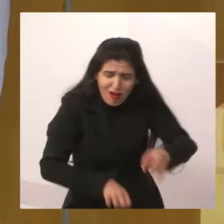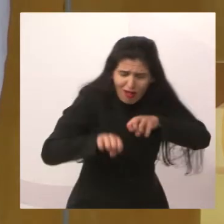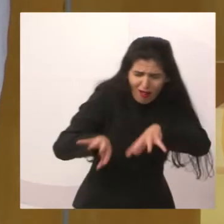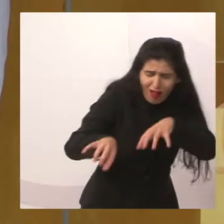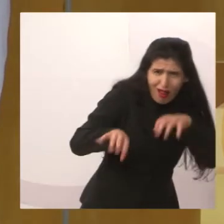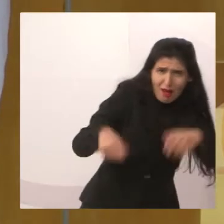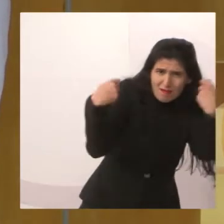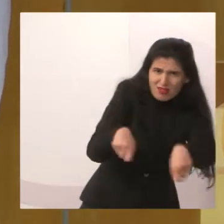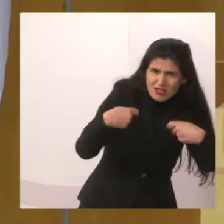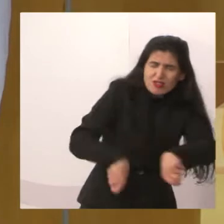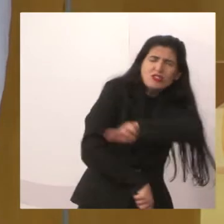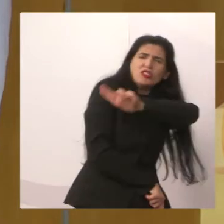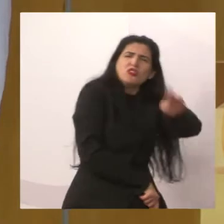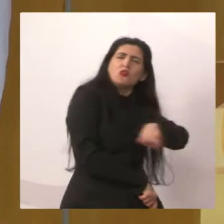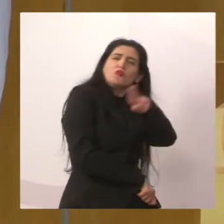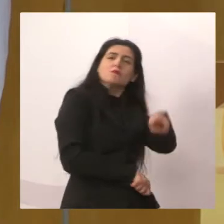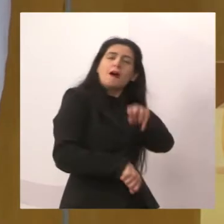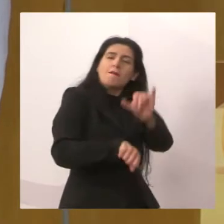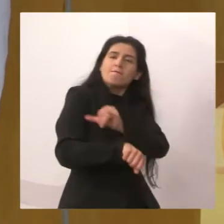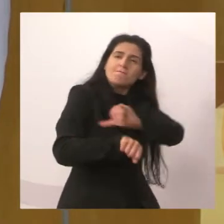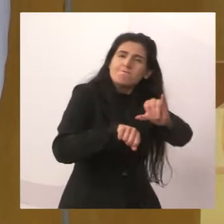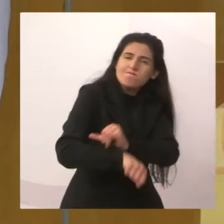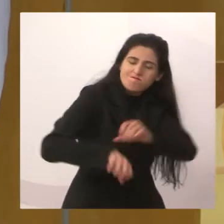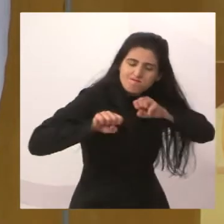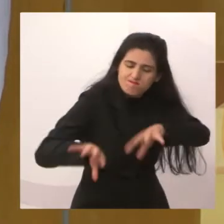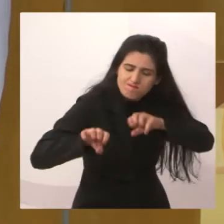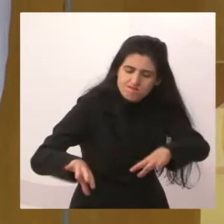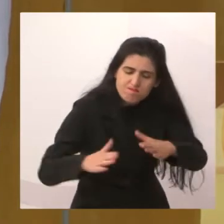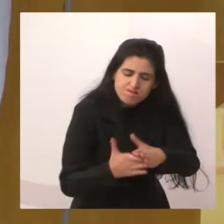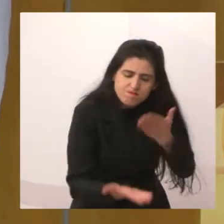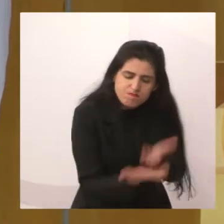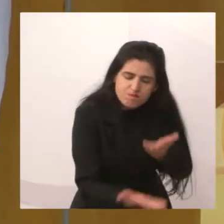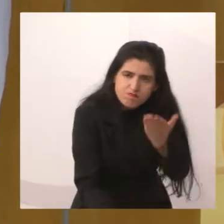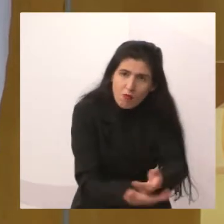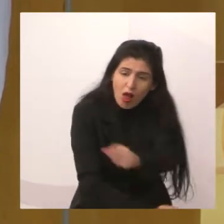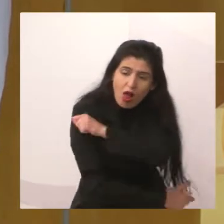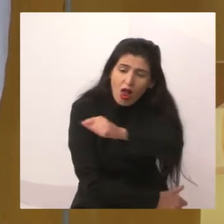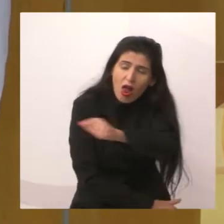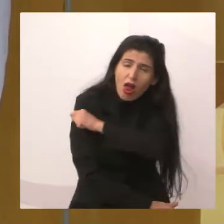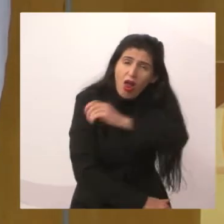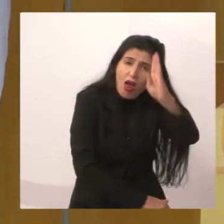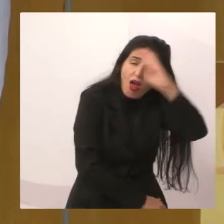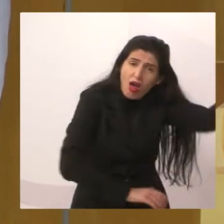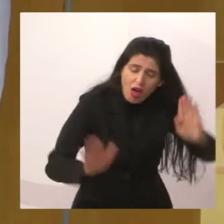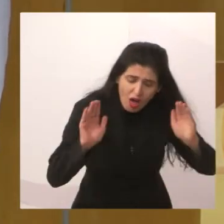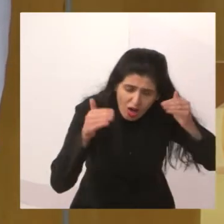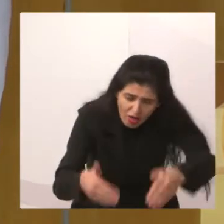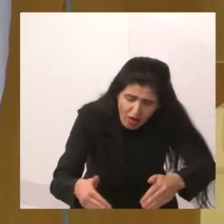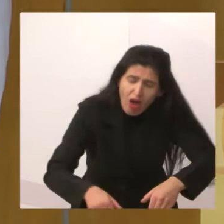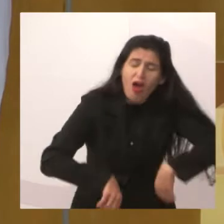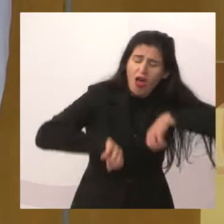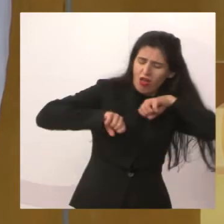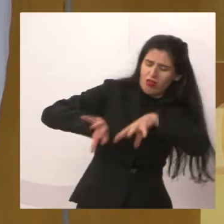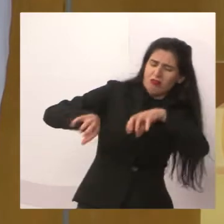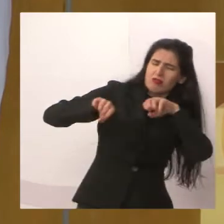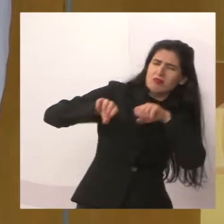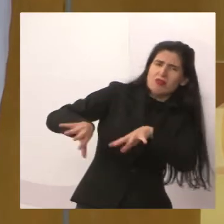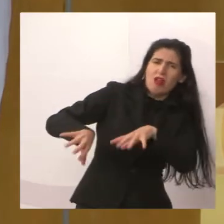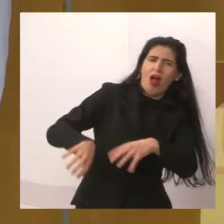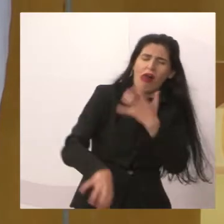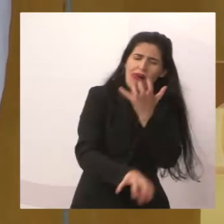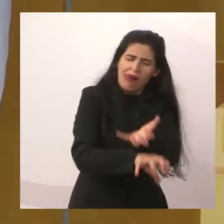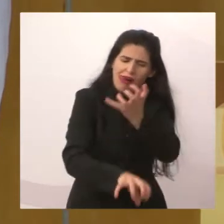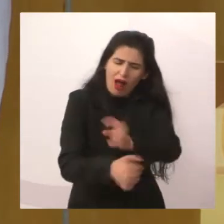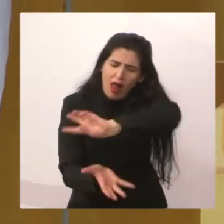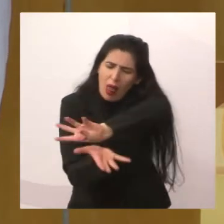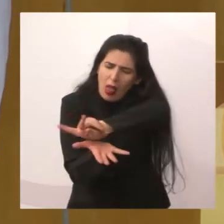que ser usado mais na parte pedagógica de realmente trabalhar o conteúdo educacional com as crianças